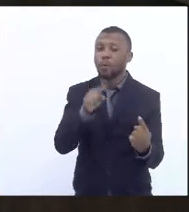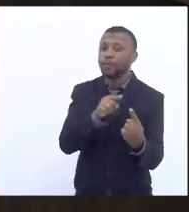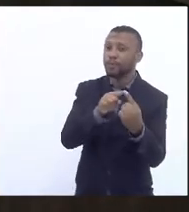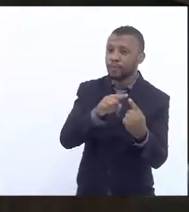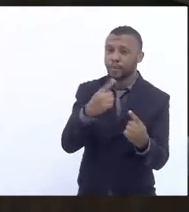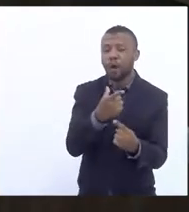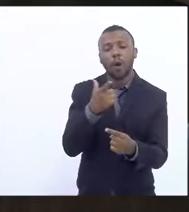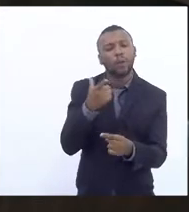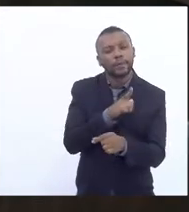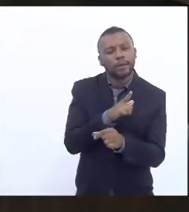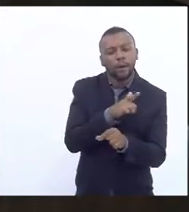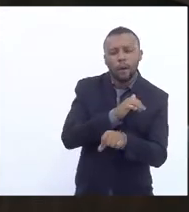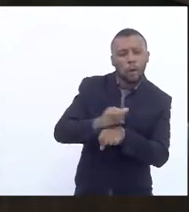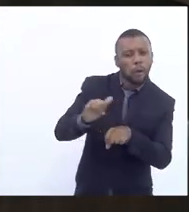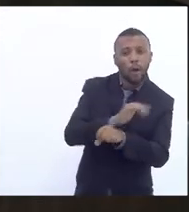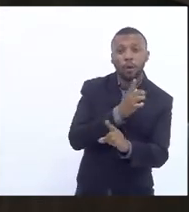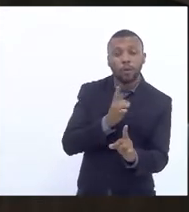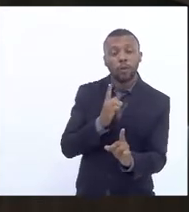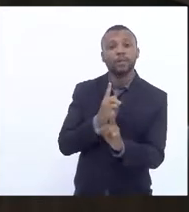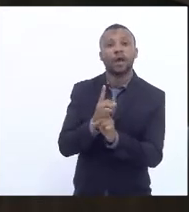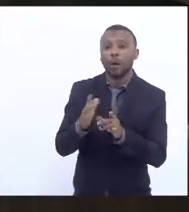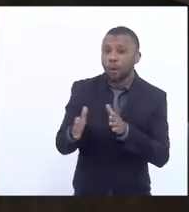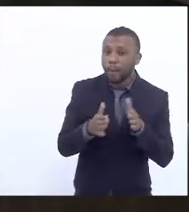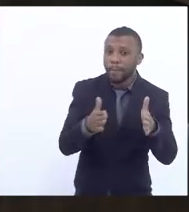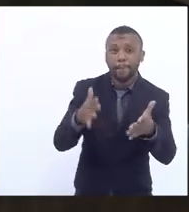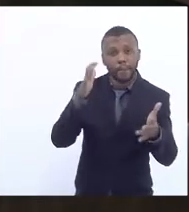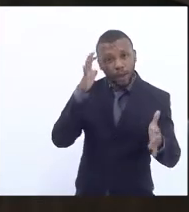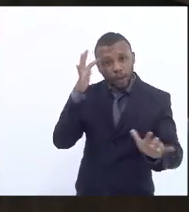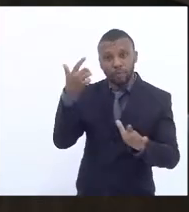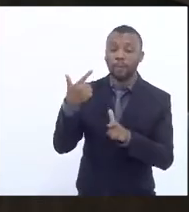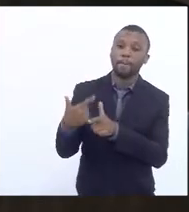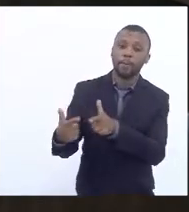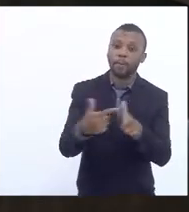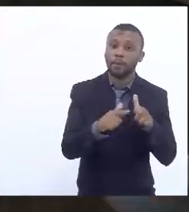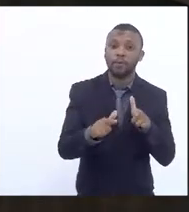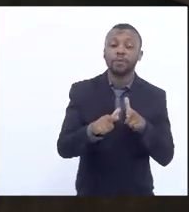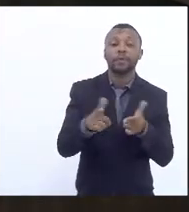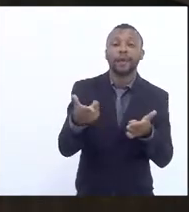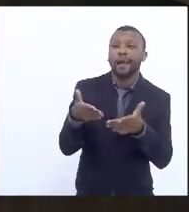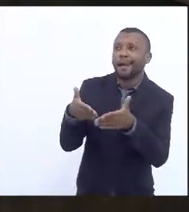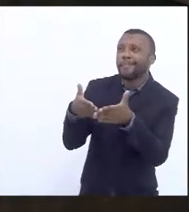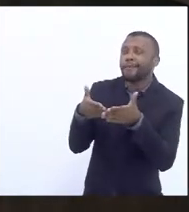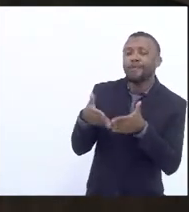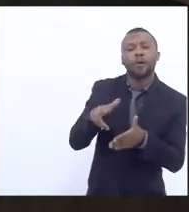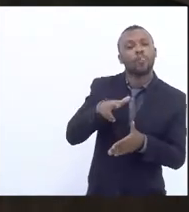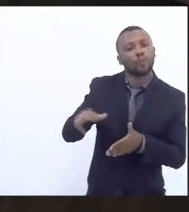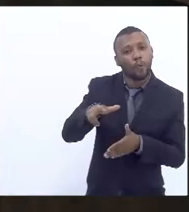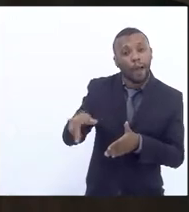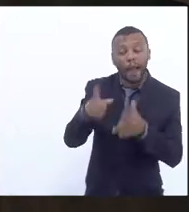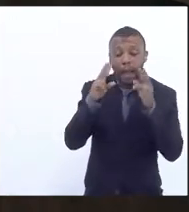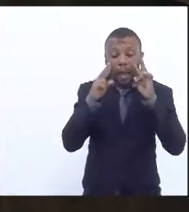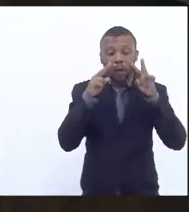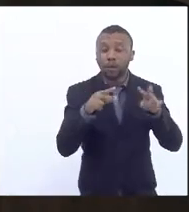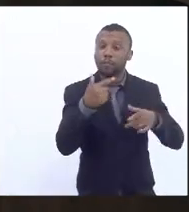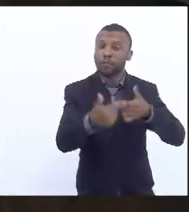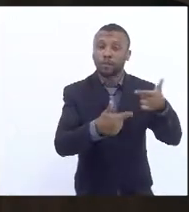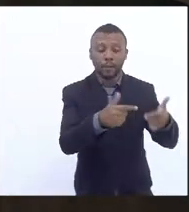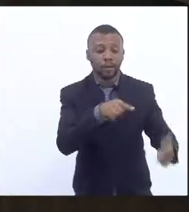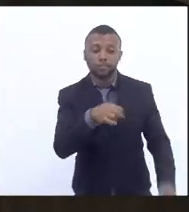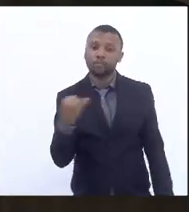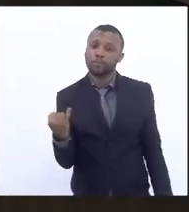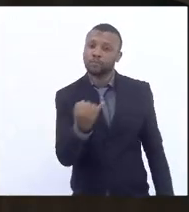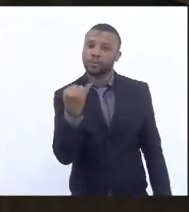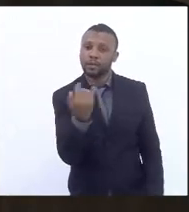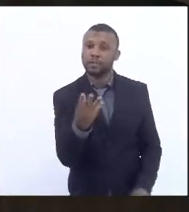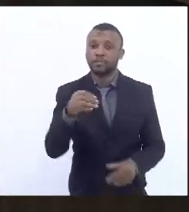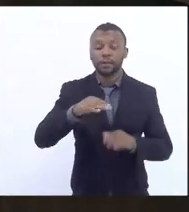caminho para resolver de uma vez por todas essa situação, porque não é favor, é reconhecimento por um trabalho muito importante para a Escola Pública do Rio de